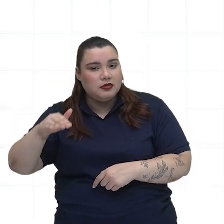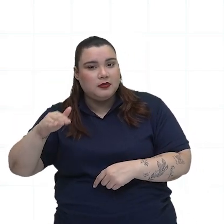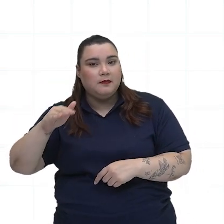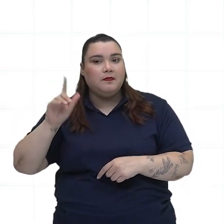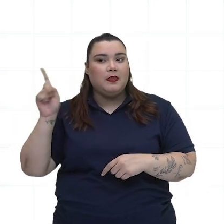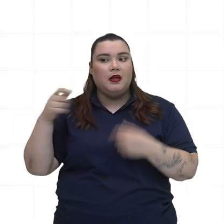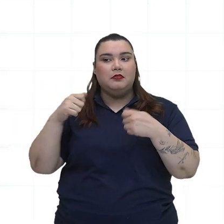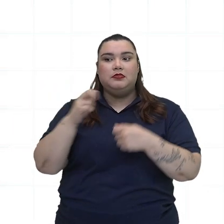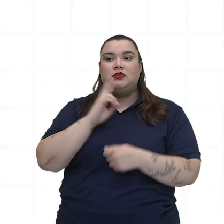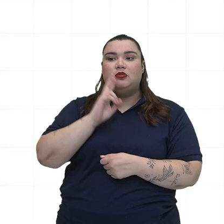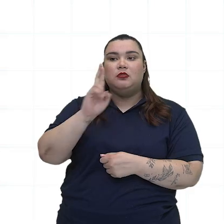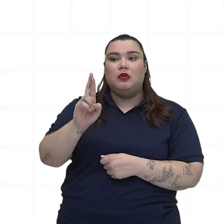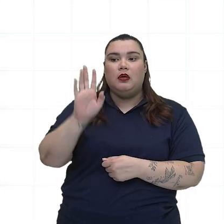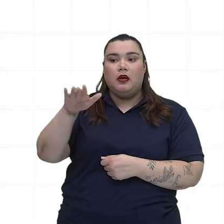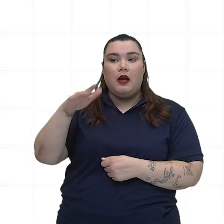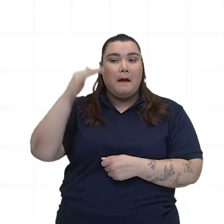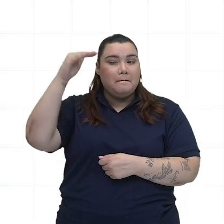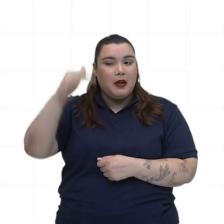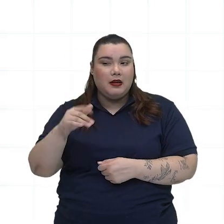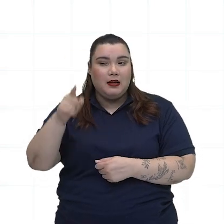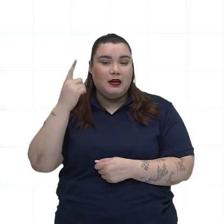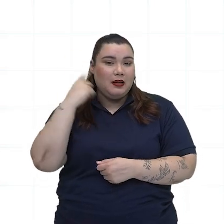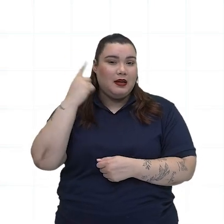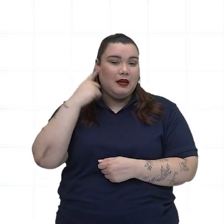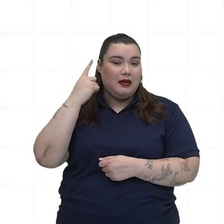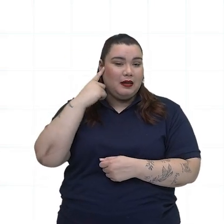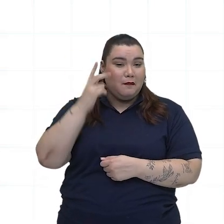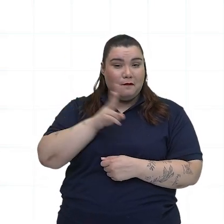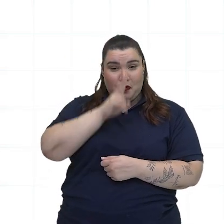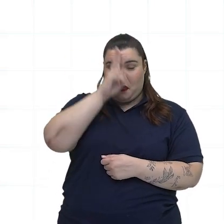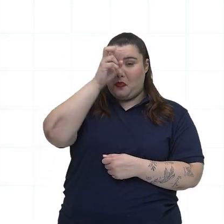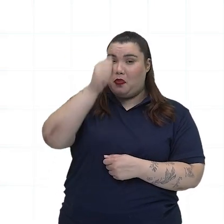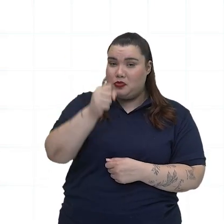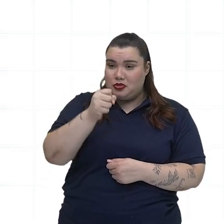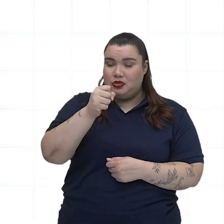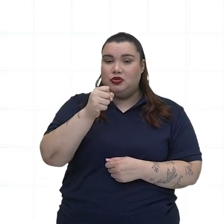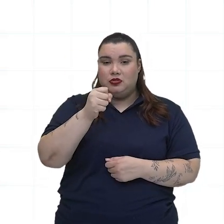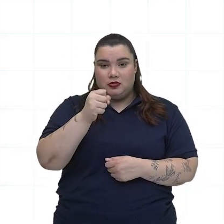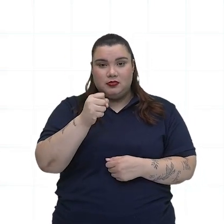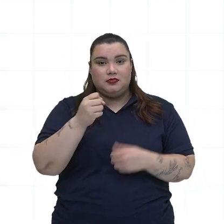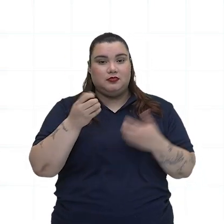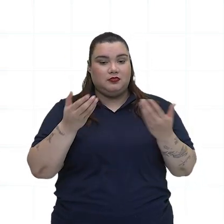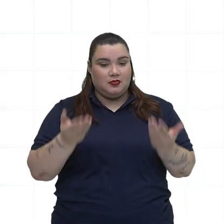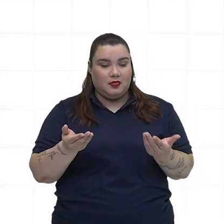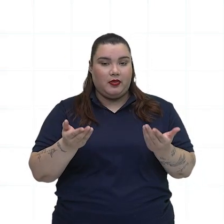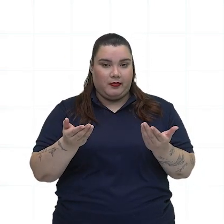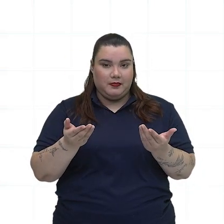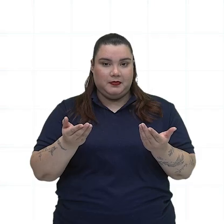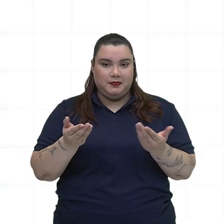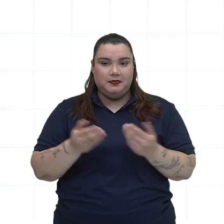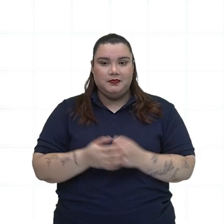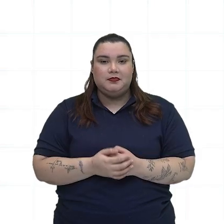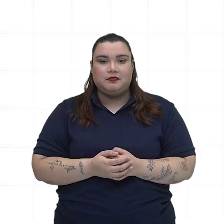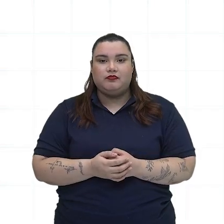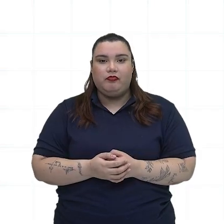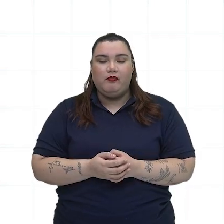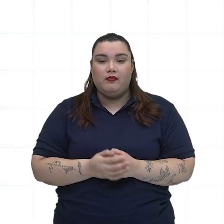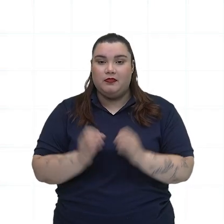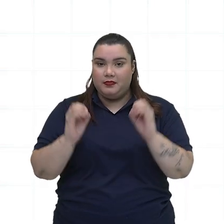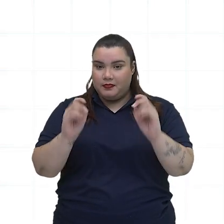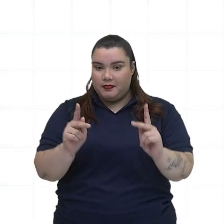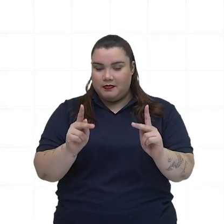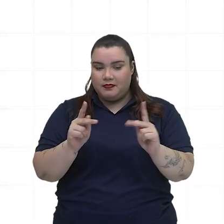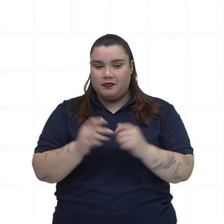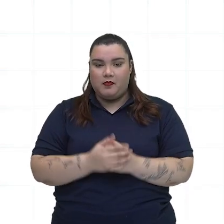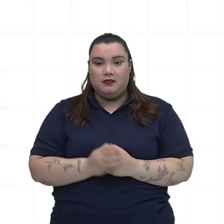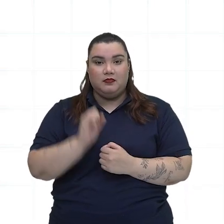ela deveria dizer, abaixa que esse som está muito intenso, ele está muito forte,